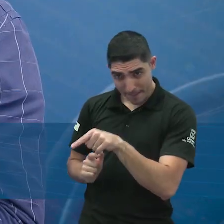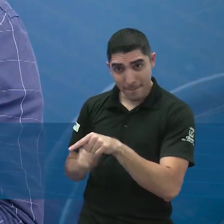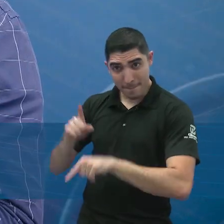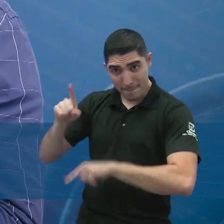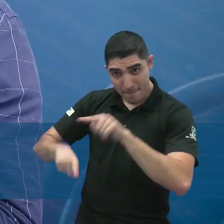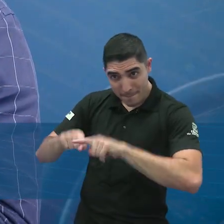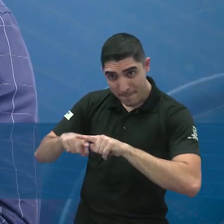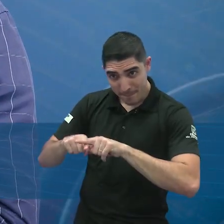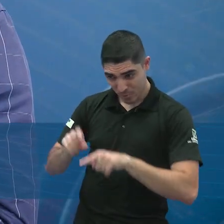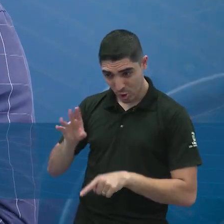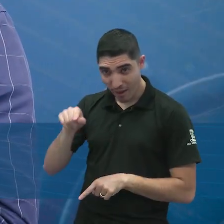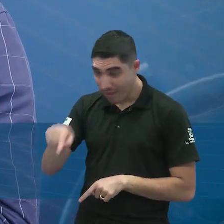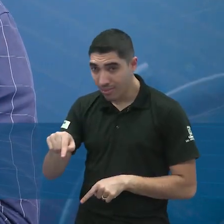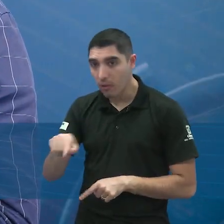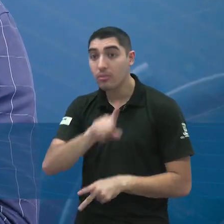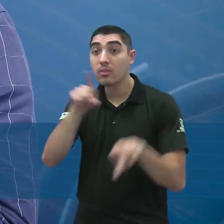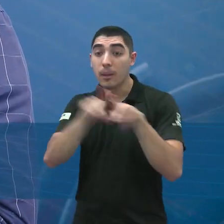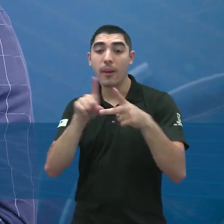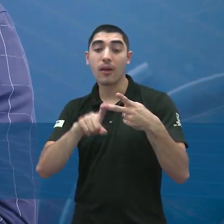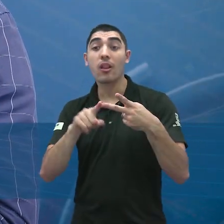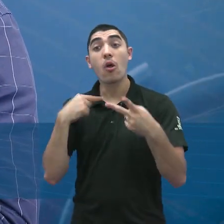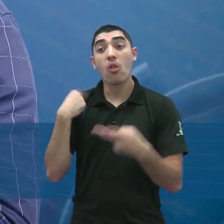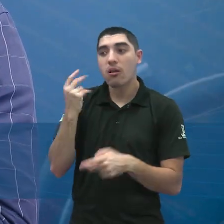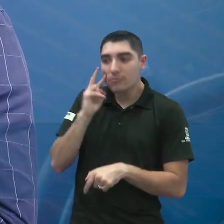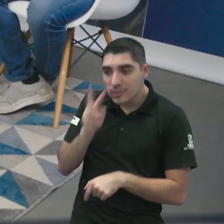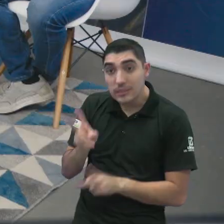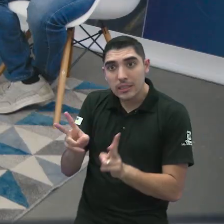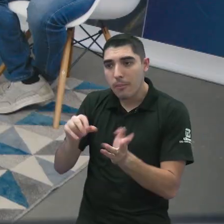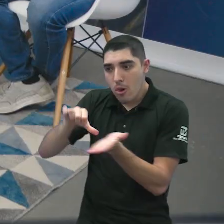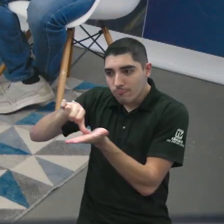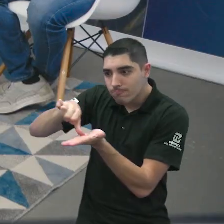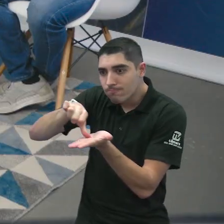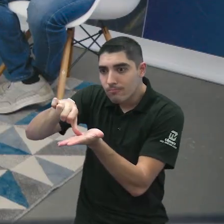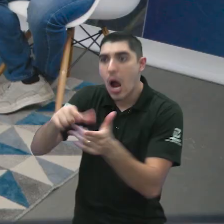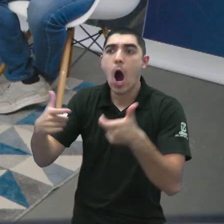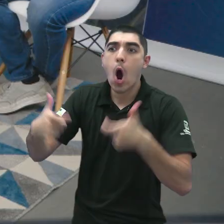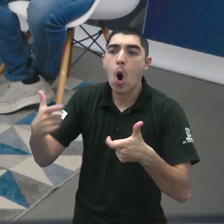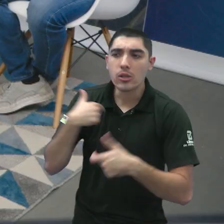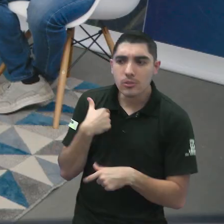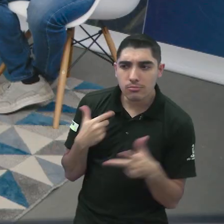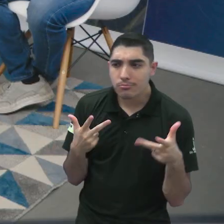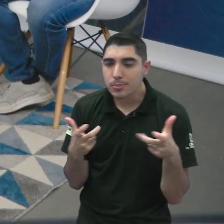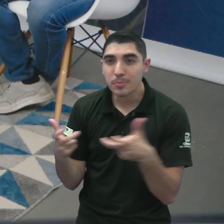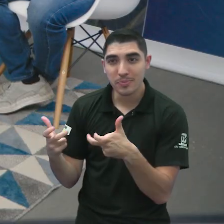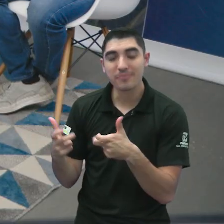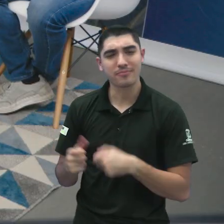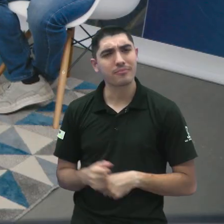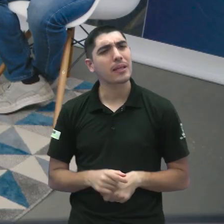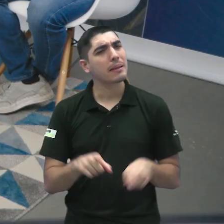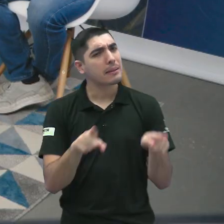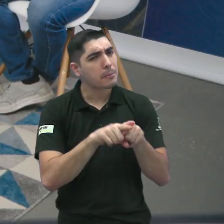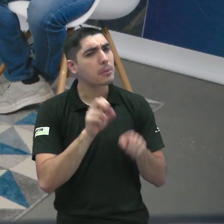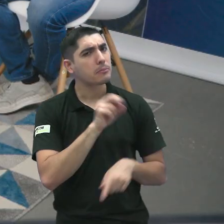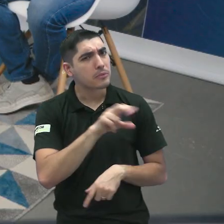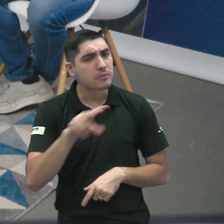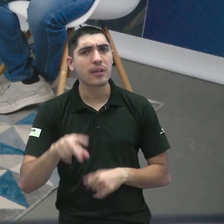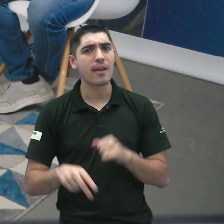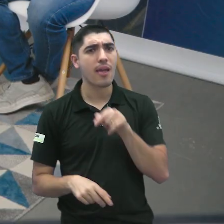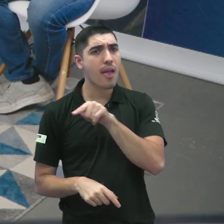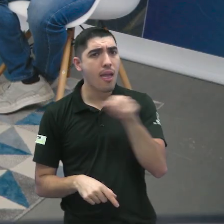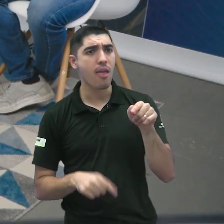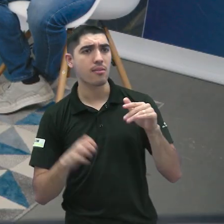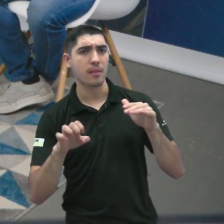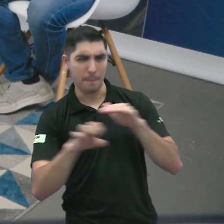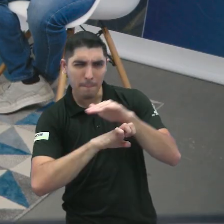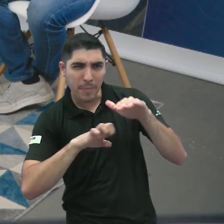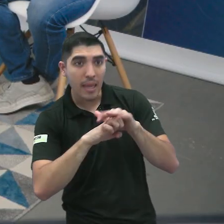rastreio, né? Porque a gente quer realmente receber muito rápido o produto na nossa casa. Existe essa briga, né? Assim, das próprias plataformas em entregar mais